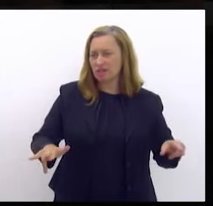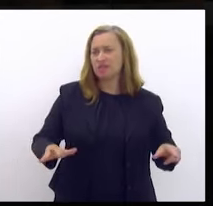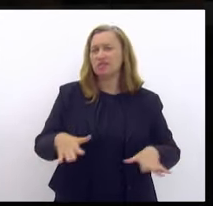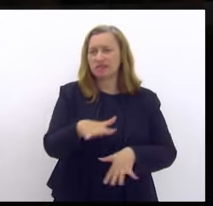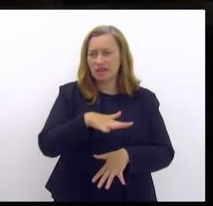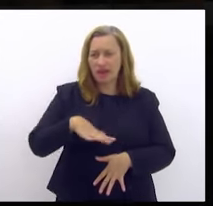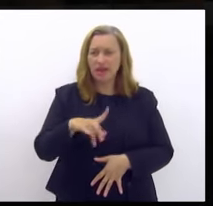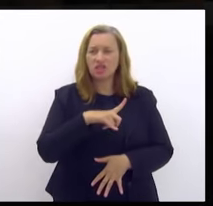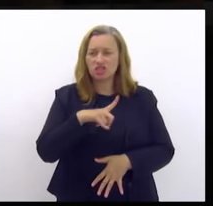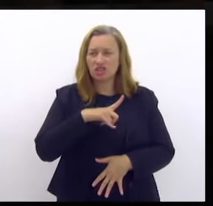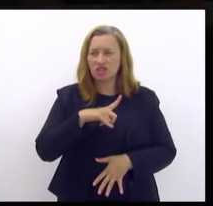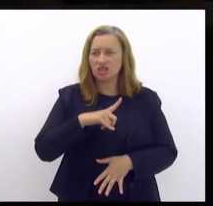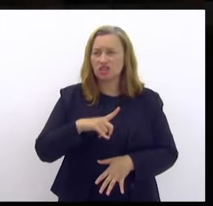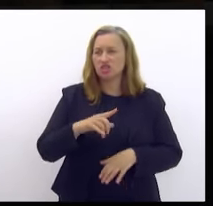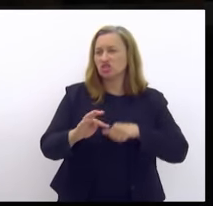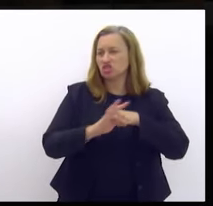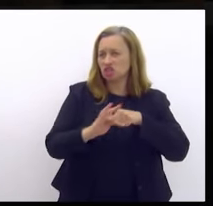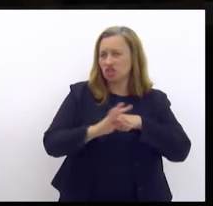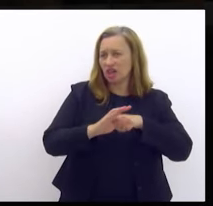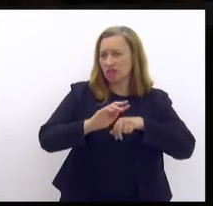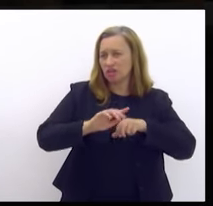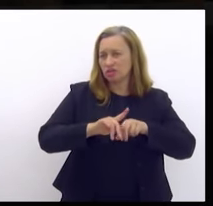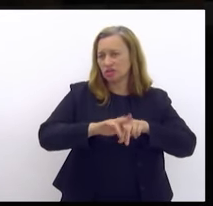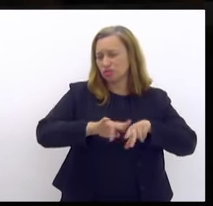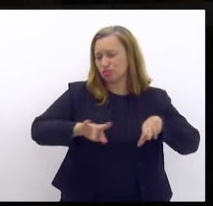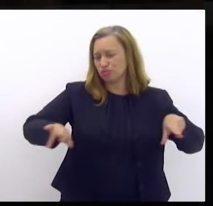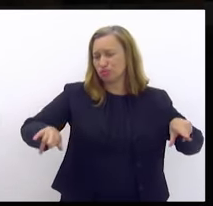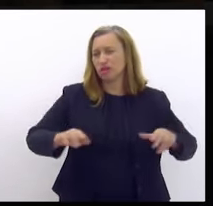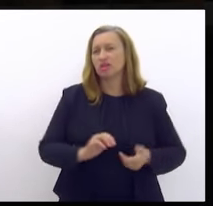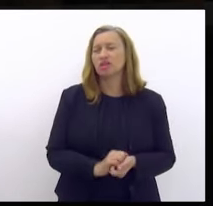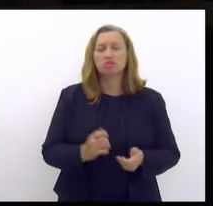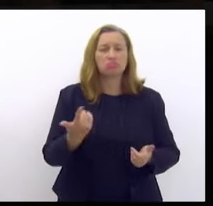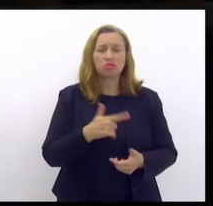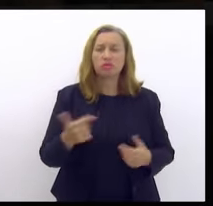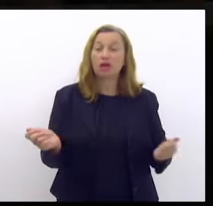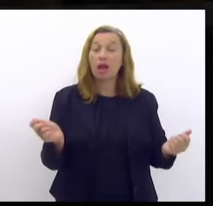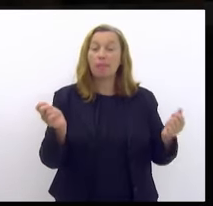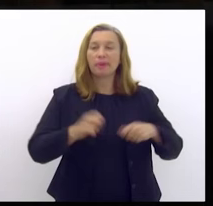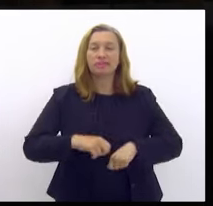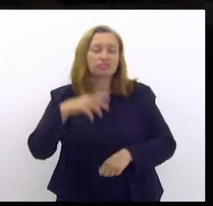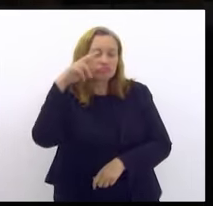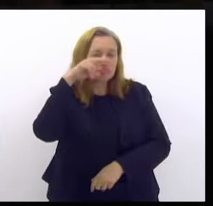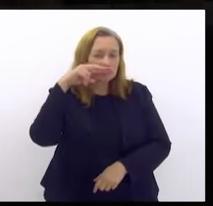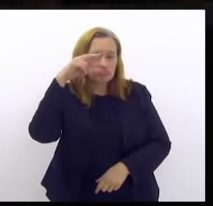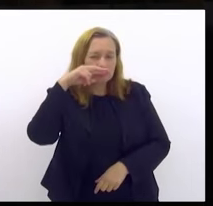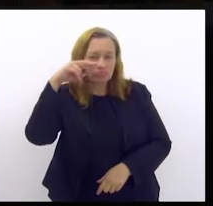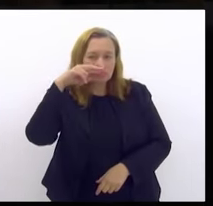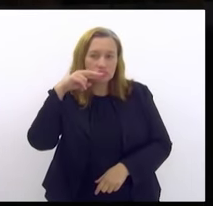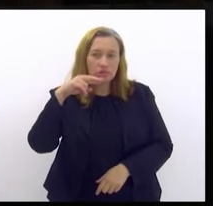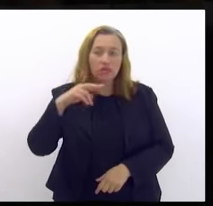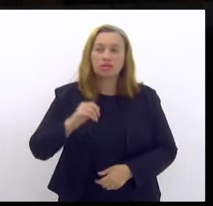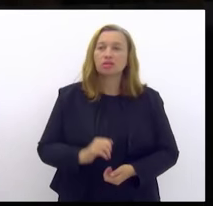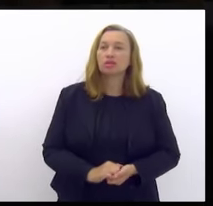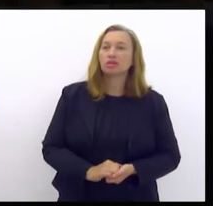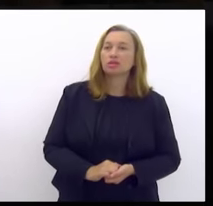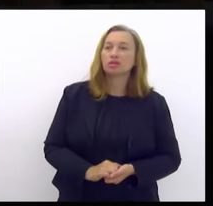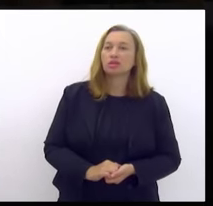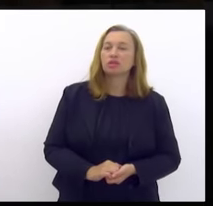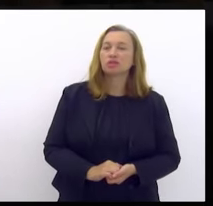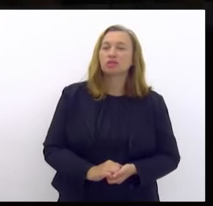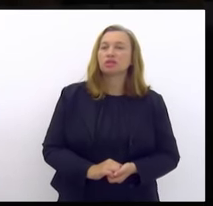modalidades de técnicos, se multiplicaram, não tem capacidade de verificar e fazer a vistoria